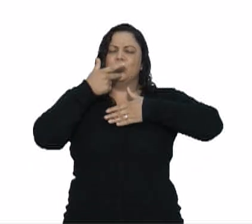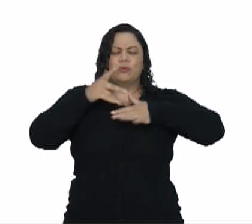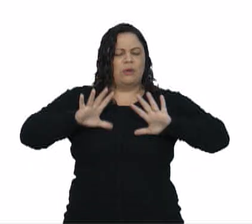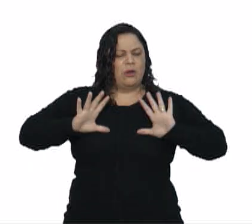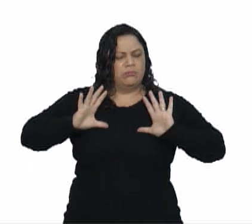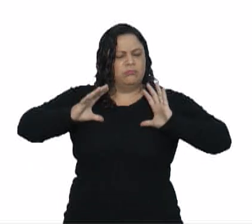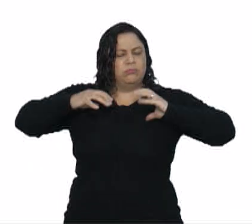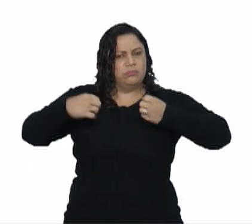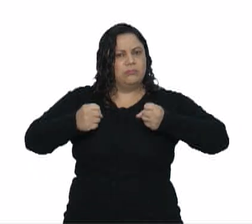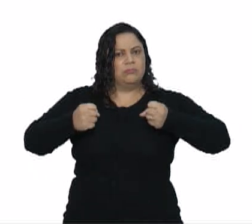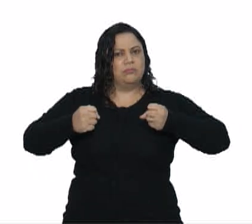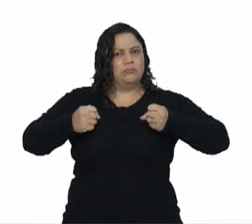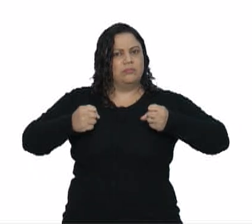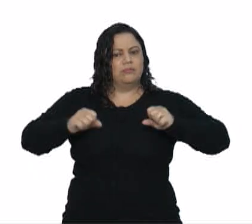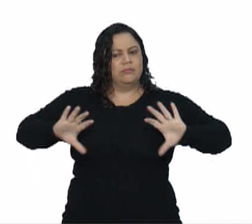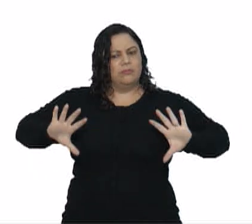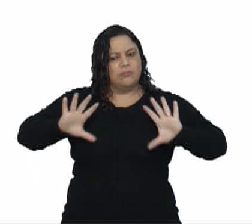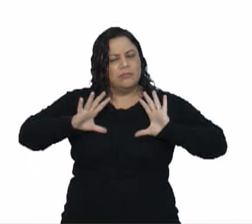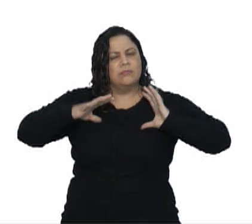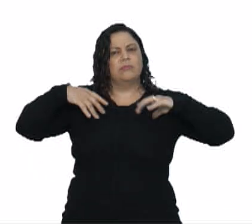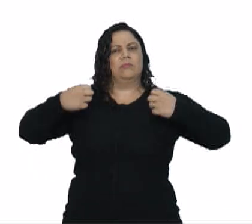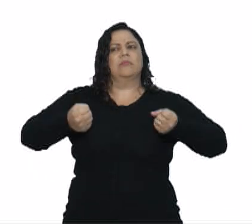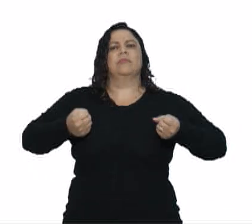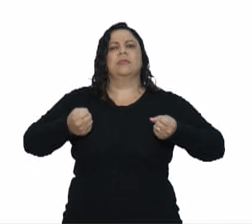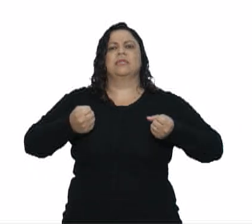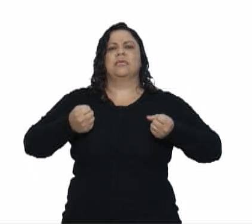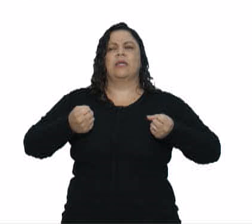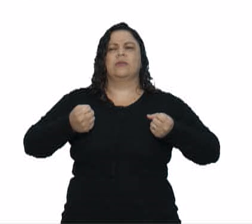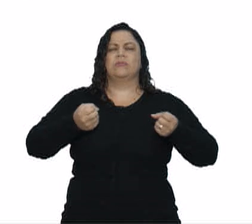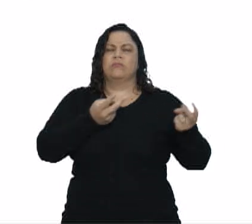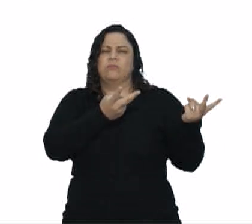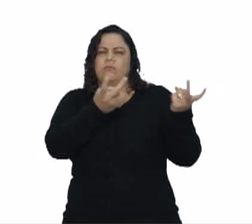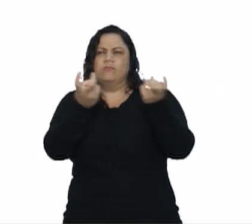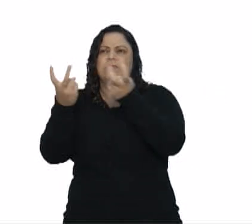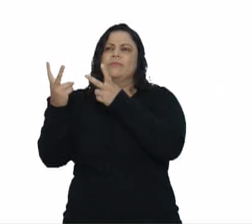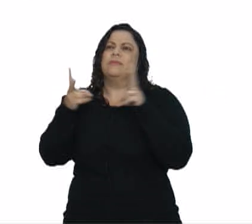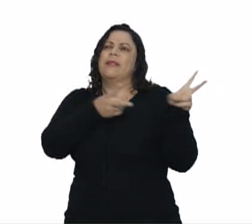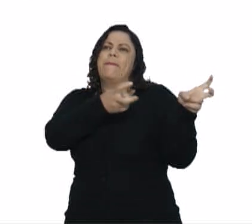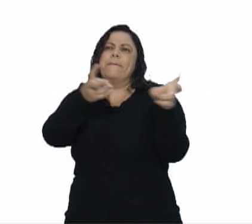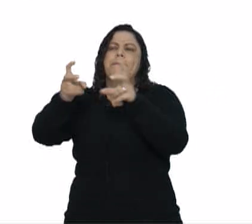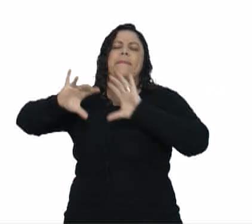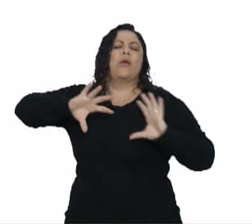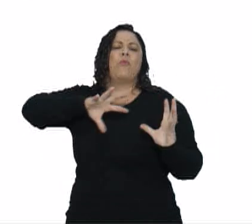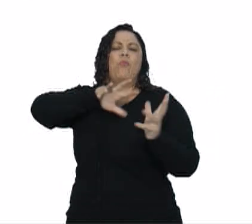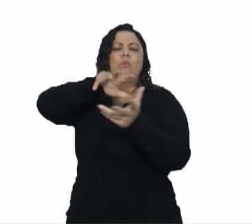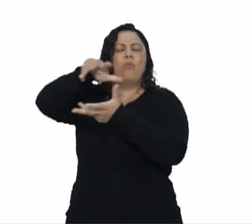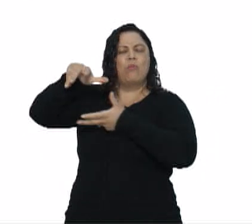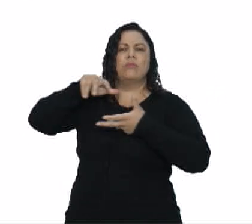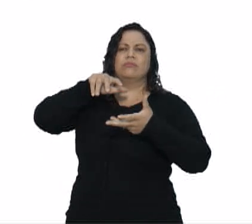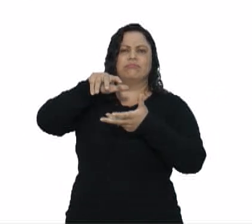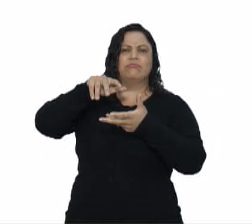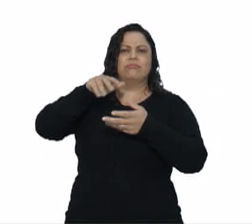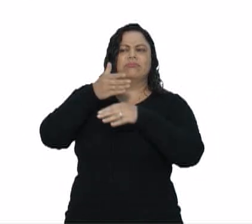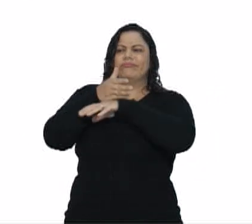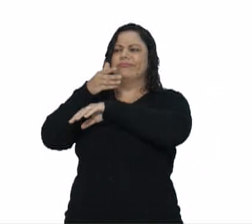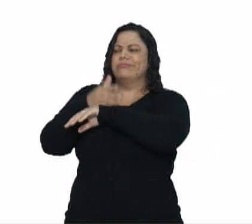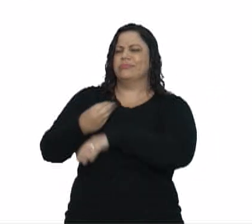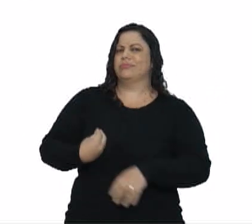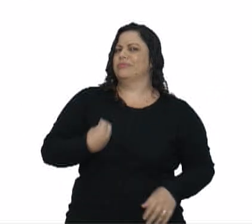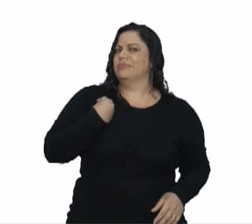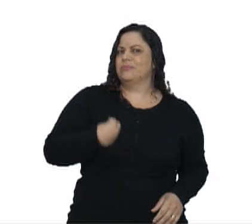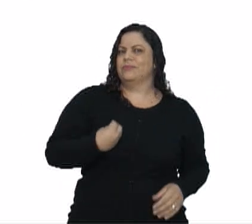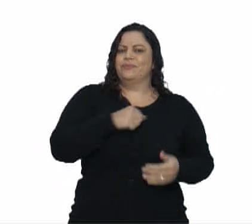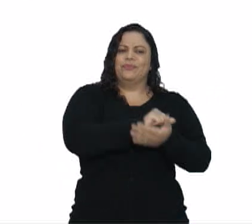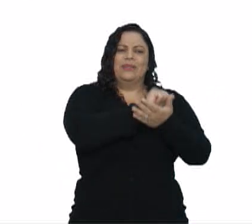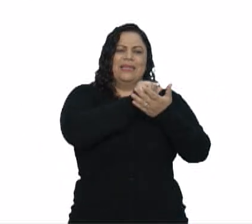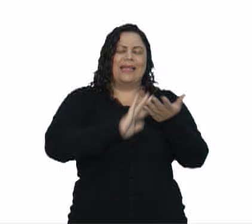É o esforço de estar atento ao mundo, participando da vida. O segredo é buscar atividades nas quais se possa